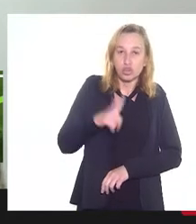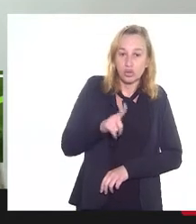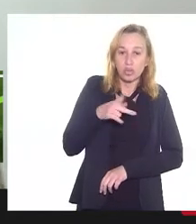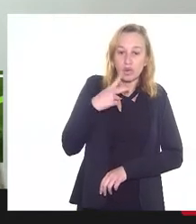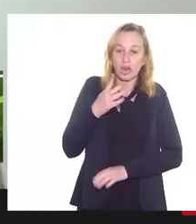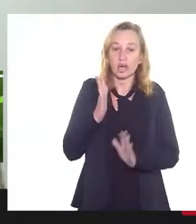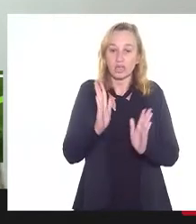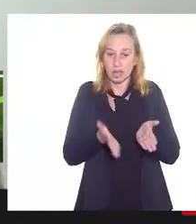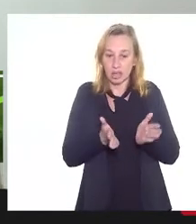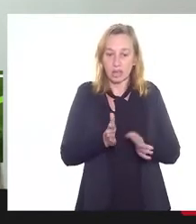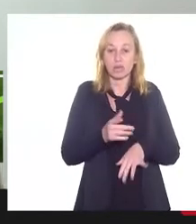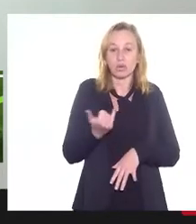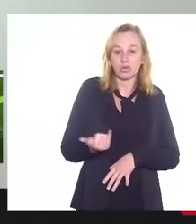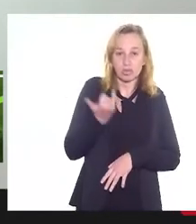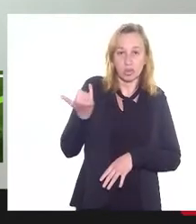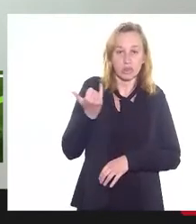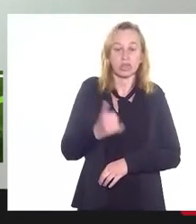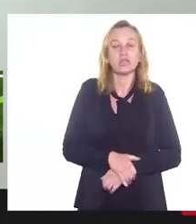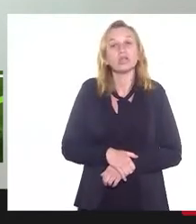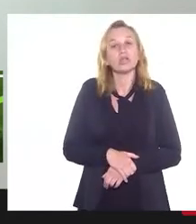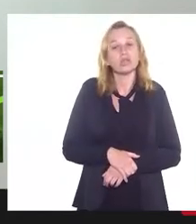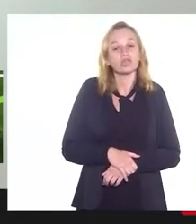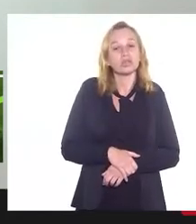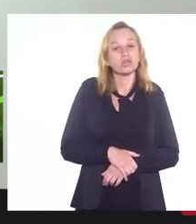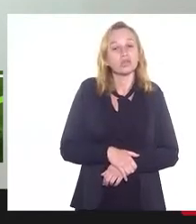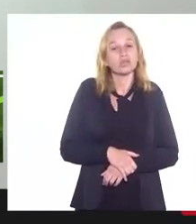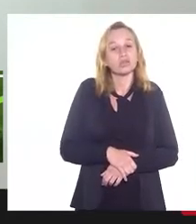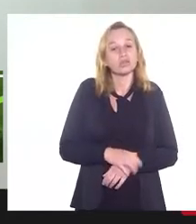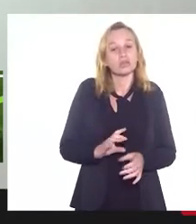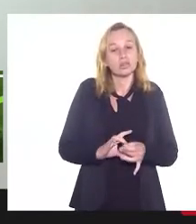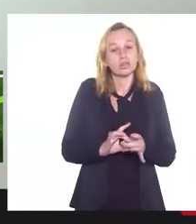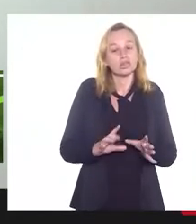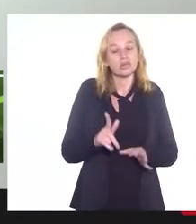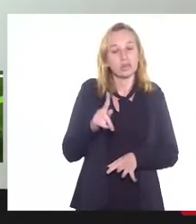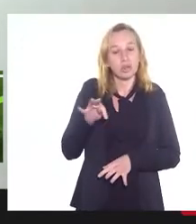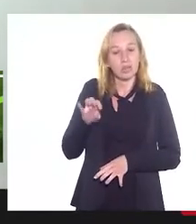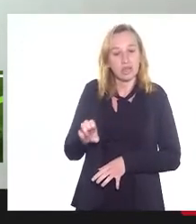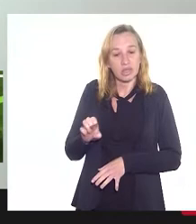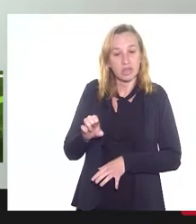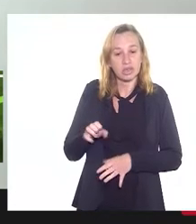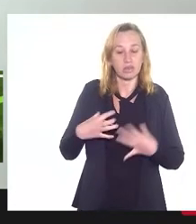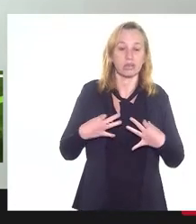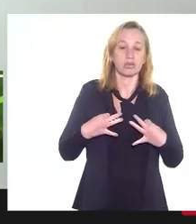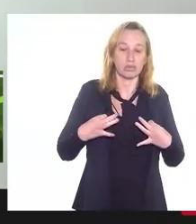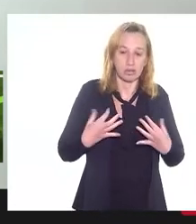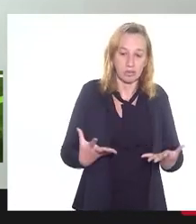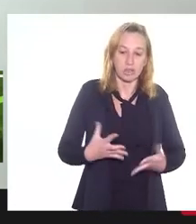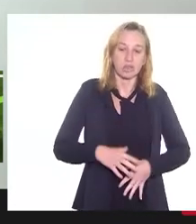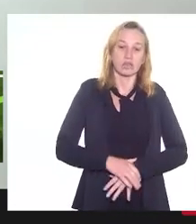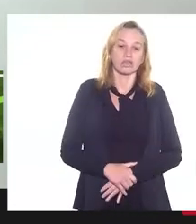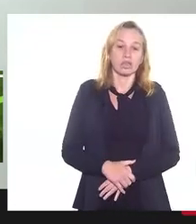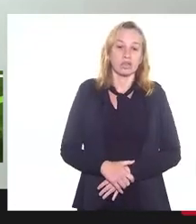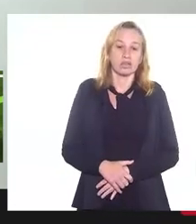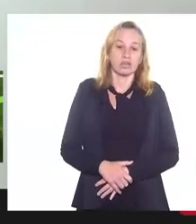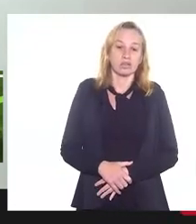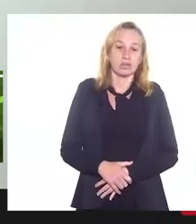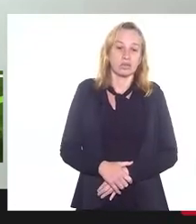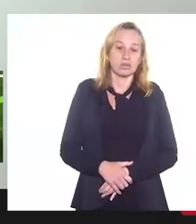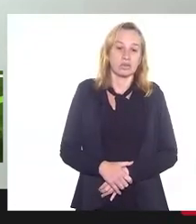à luz aí, que é importante, e nos deixar o nosso gabinete aí à disposição.